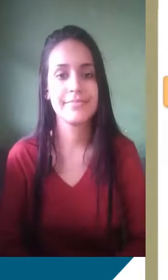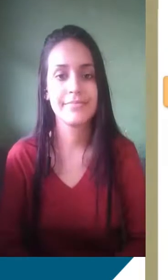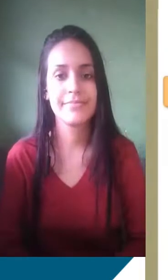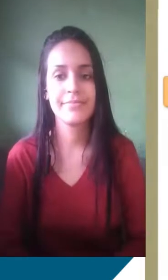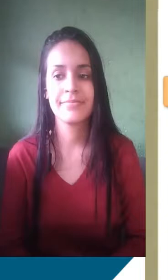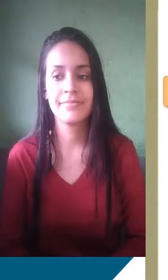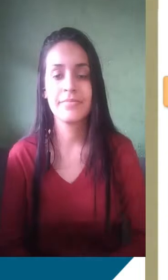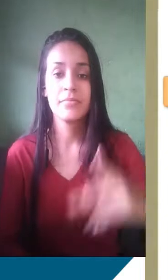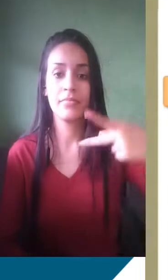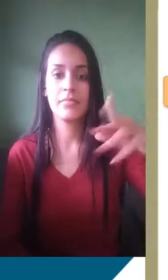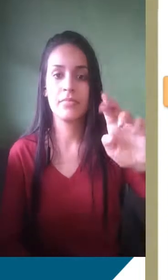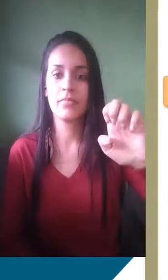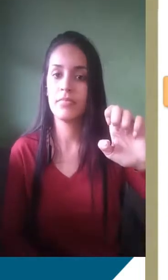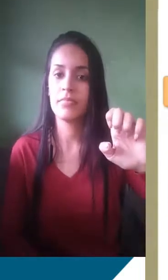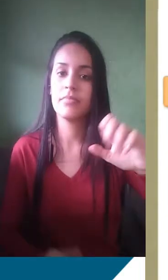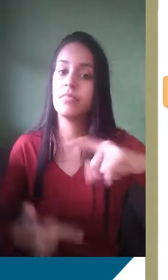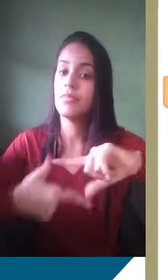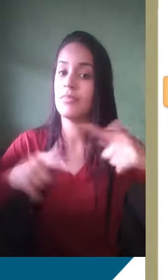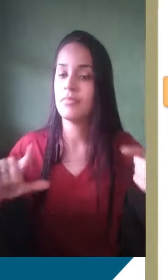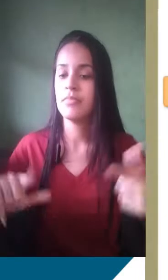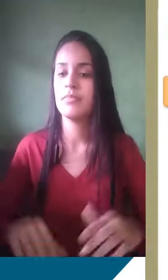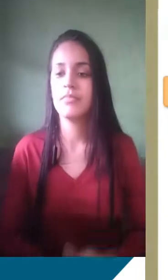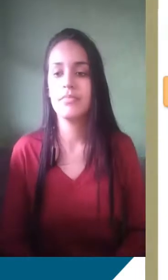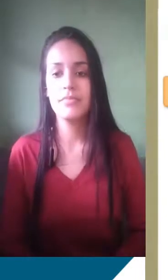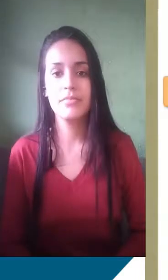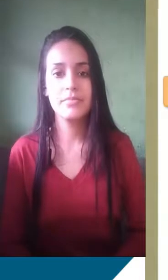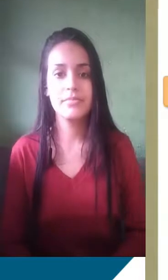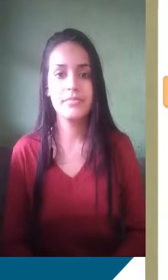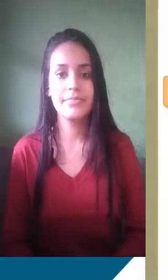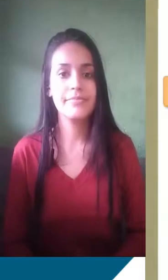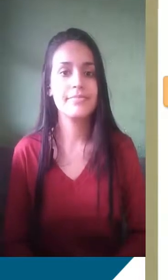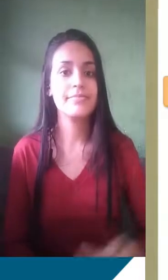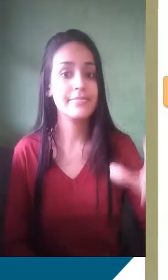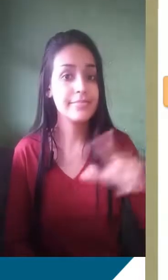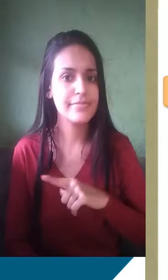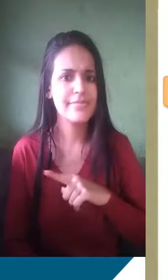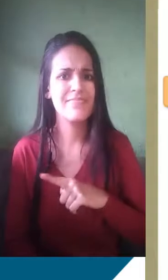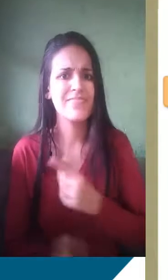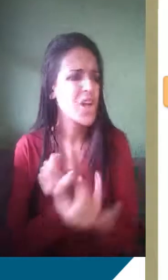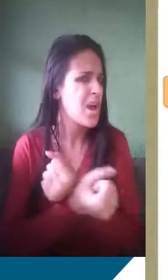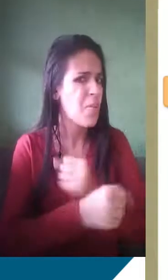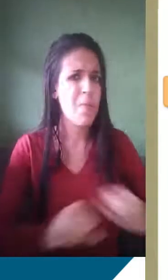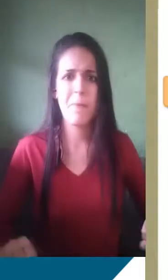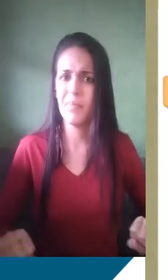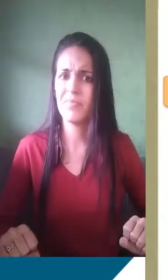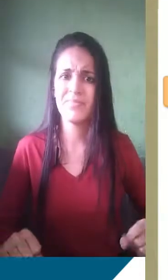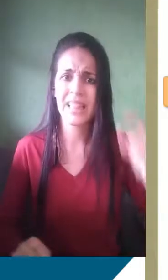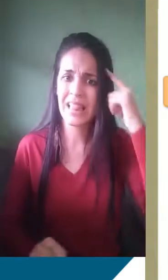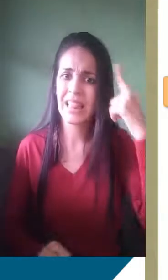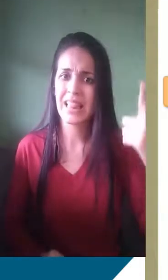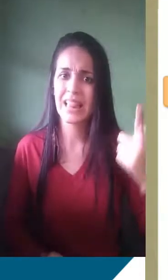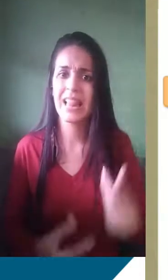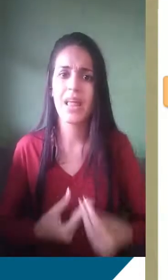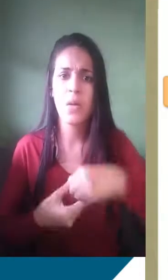Uma síntese sobre o período pré-modernismo. Temos, então, a ruptura com os valores parnasianos,